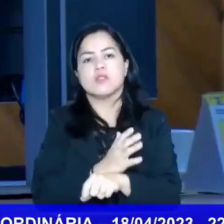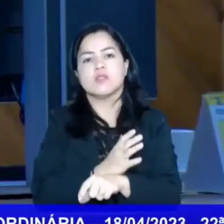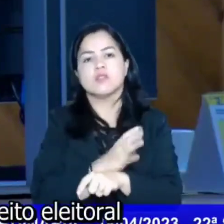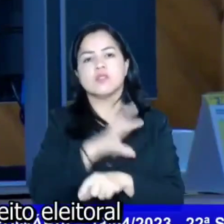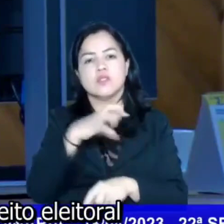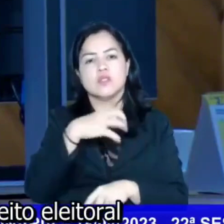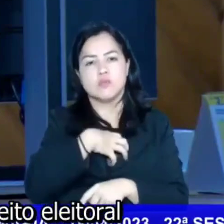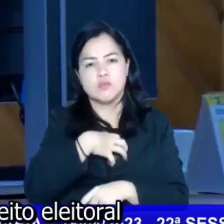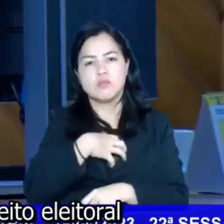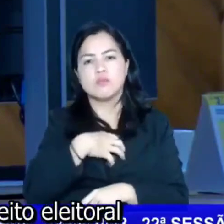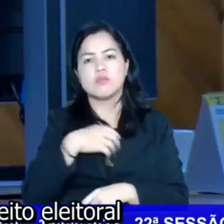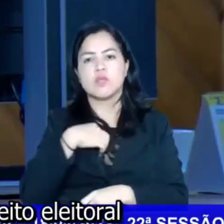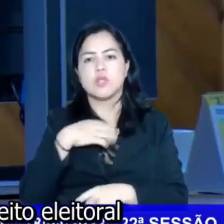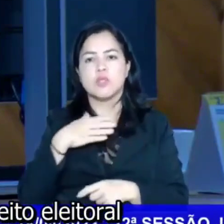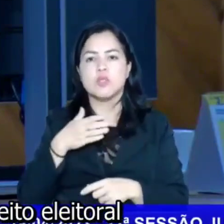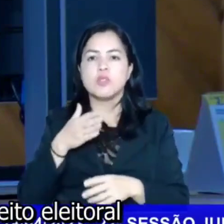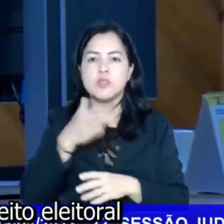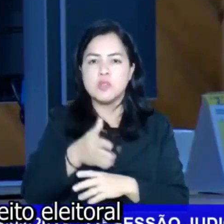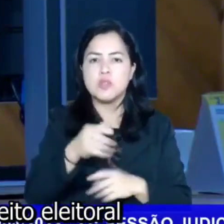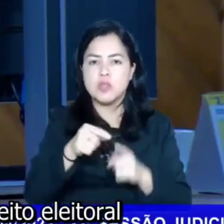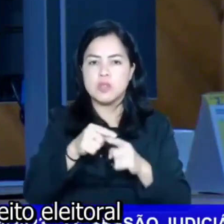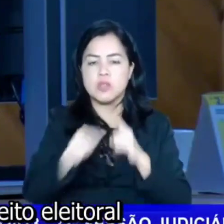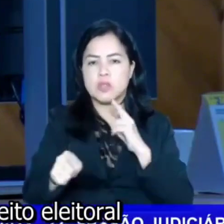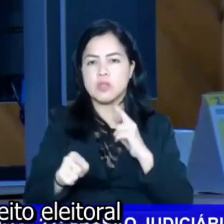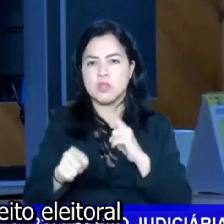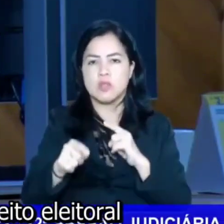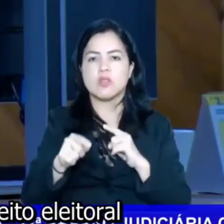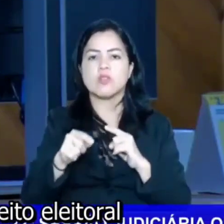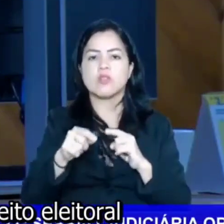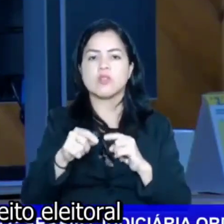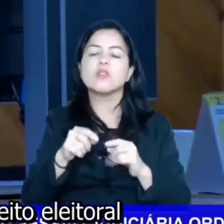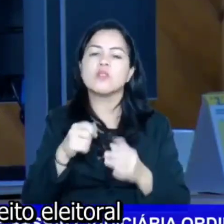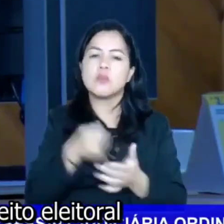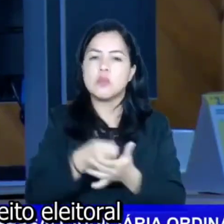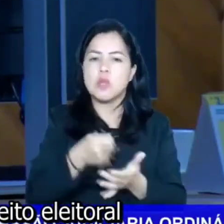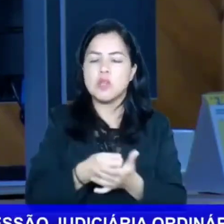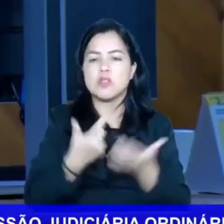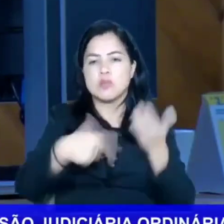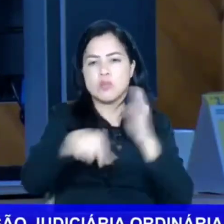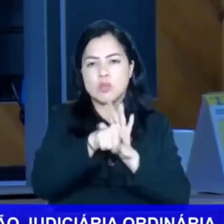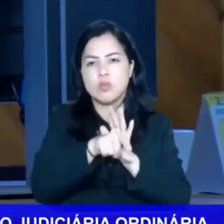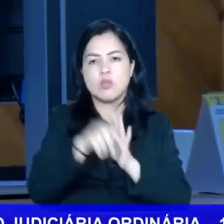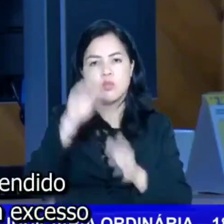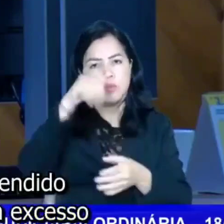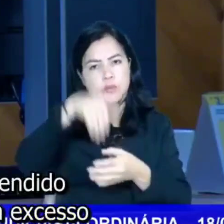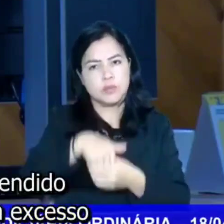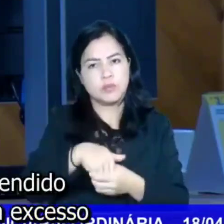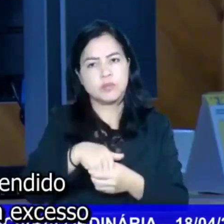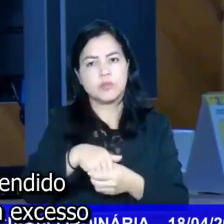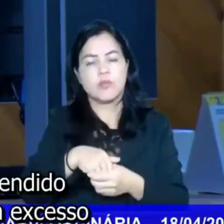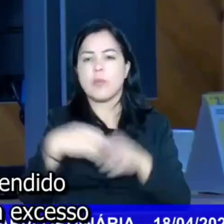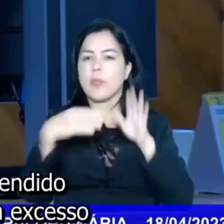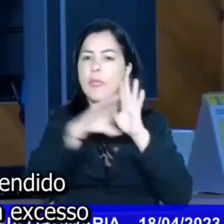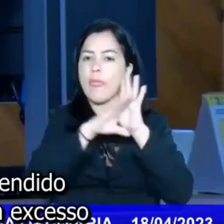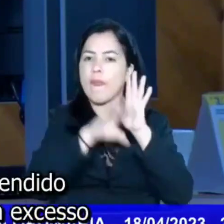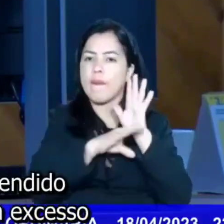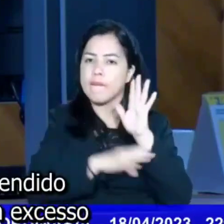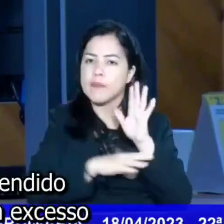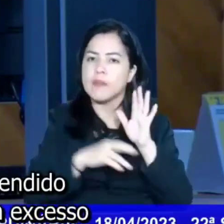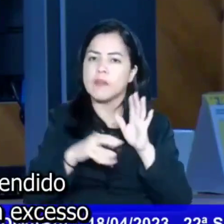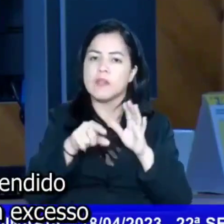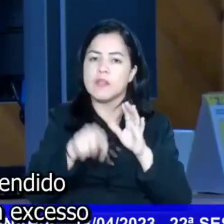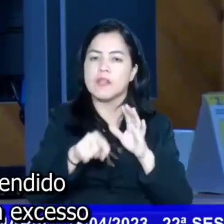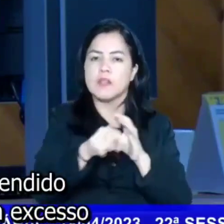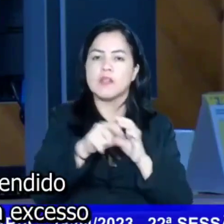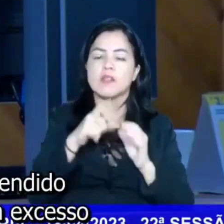a afetar a normalidade e a legitimidade de um pleito eleitoral, entre eles o abuso do